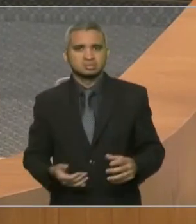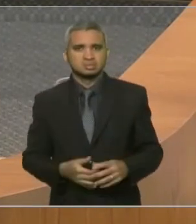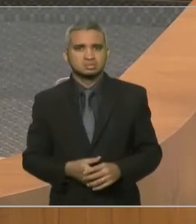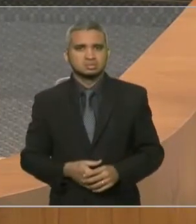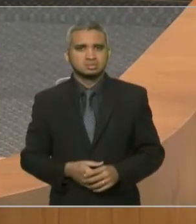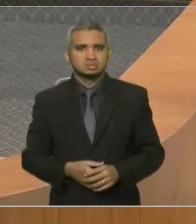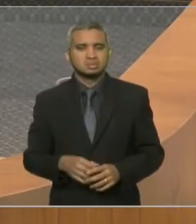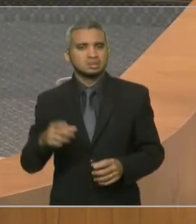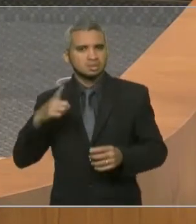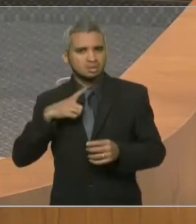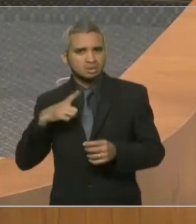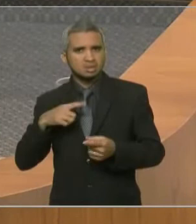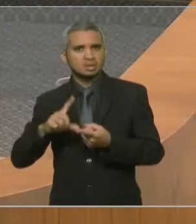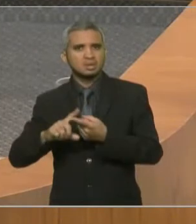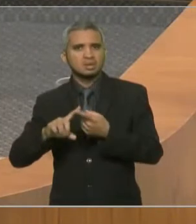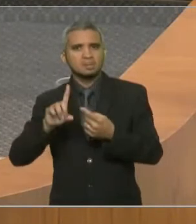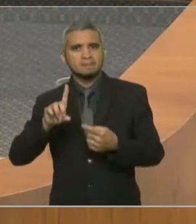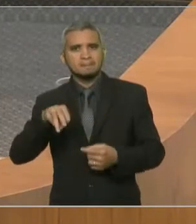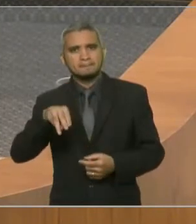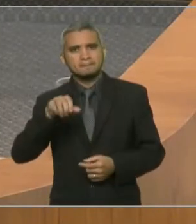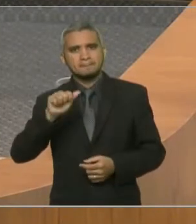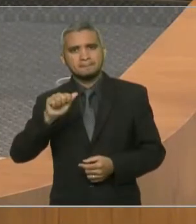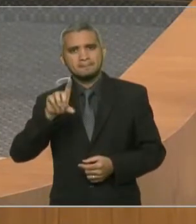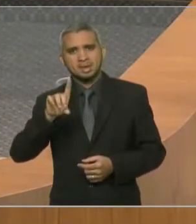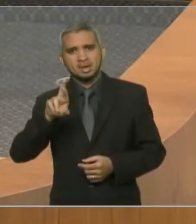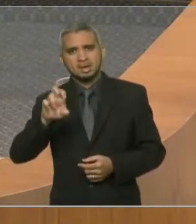para a Madre Deus, que foi prejudicada